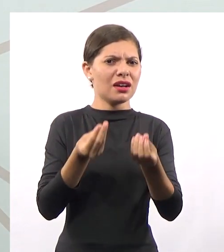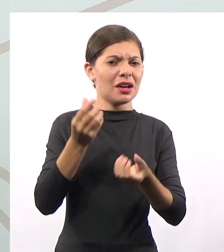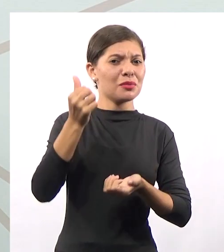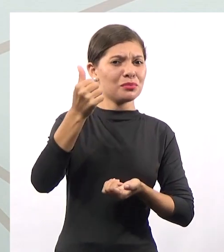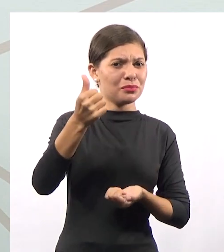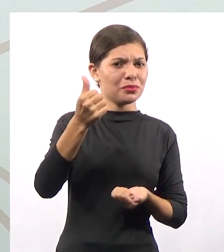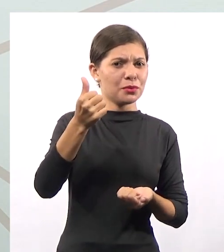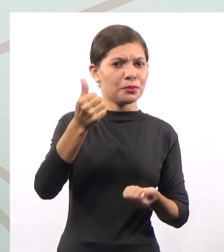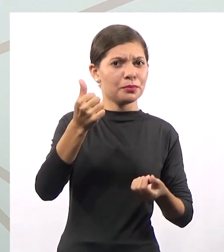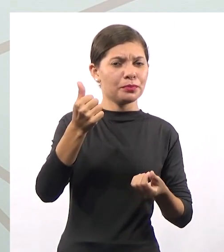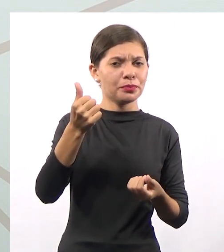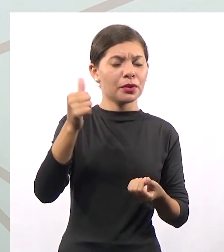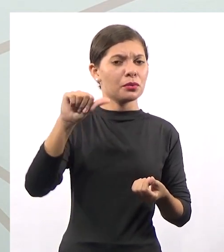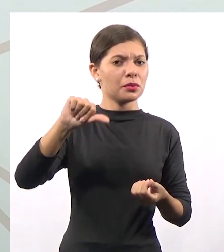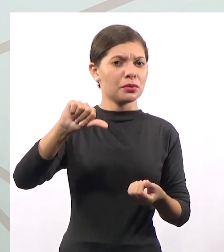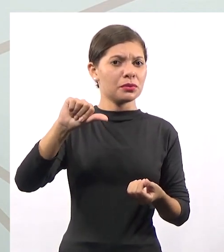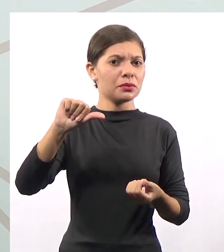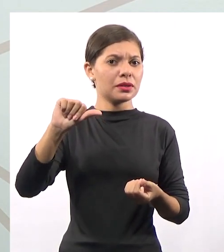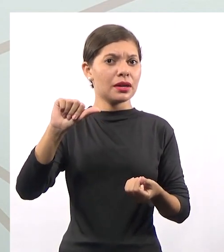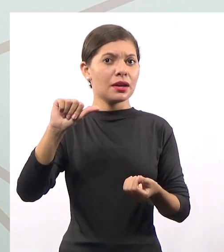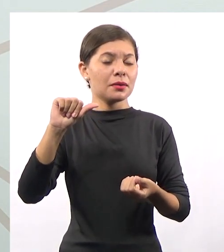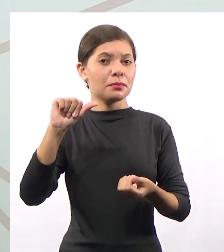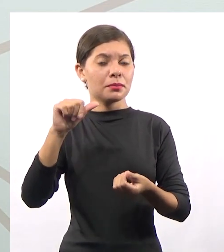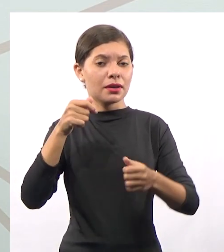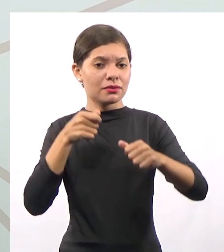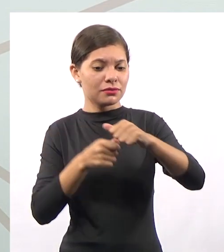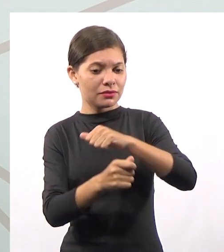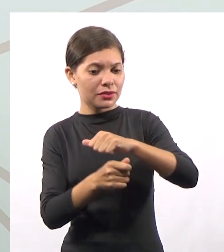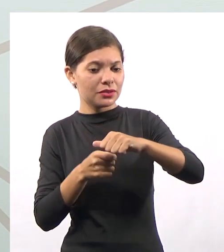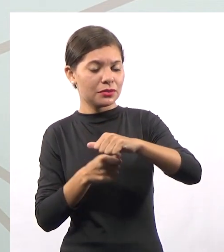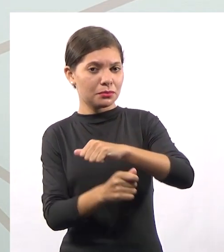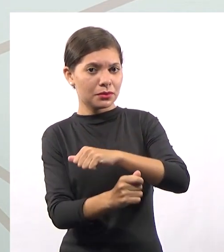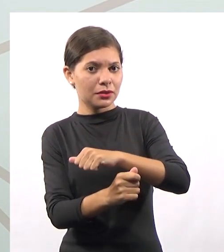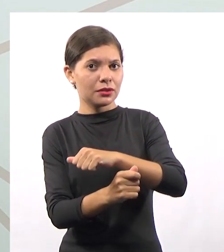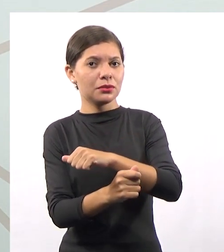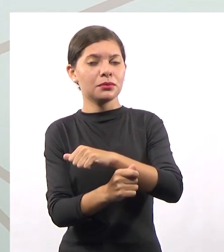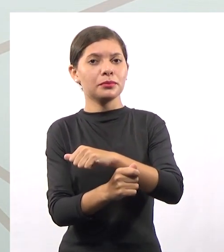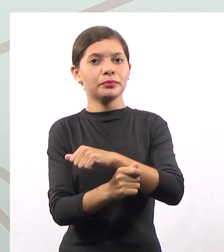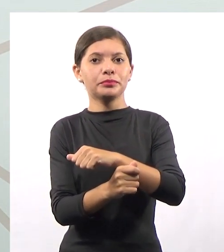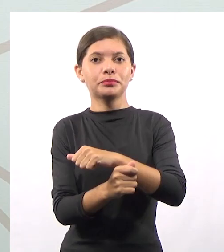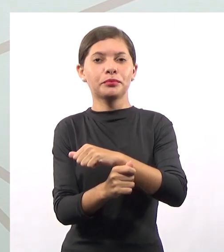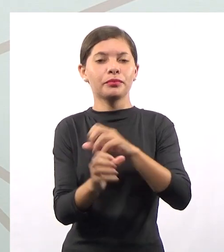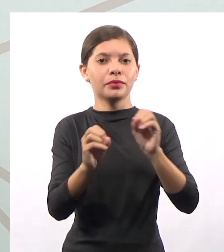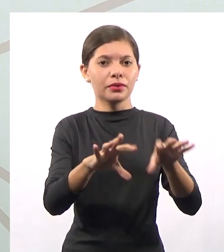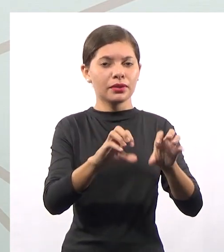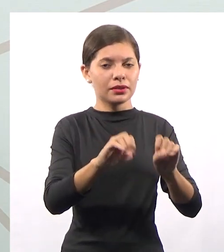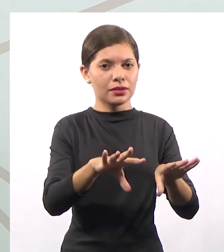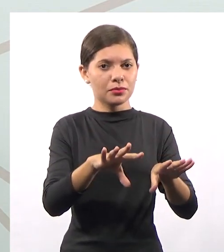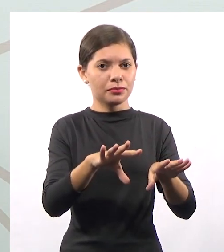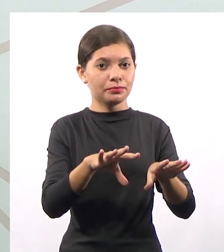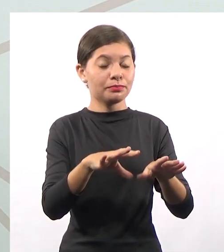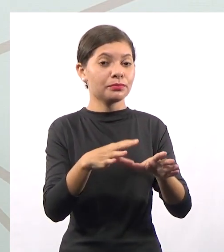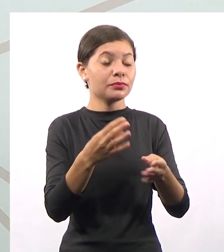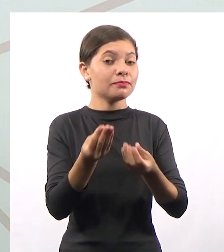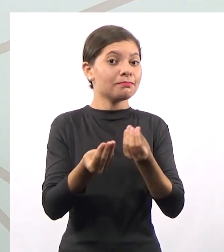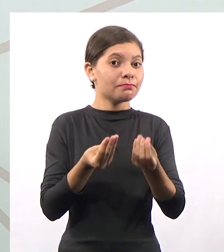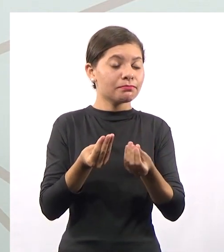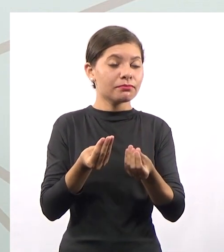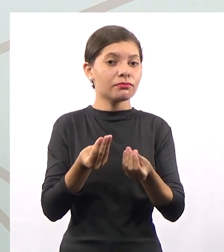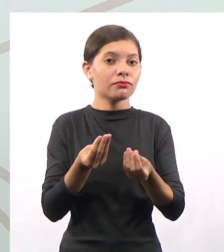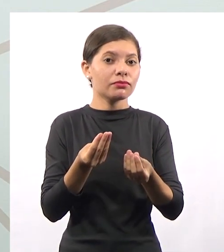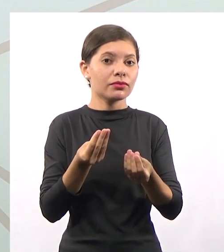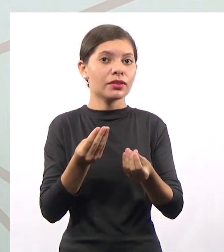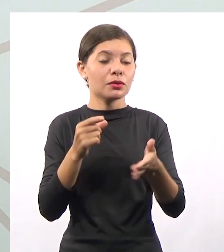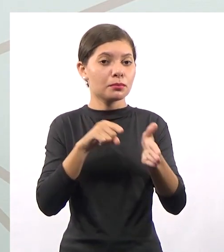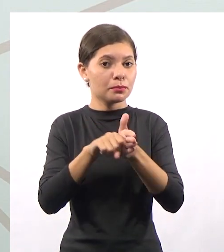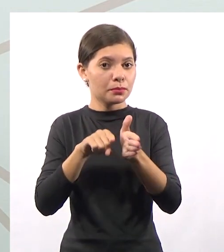para... são suficientes para os investimentos necessários em educação? Um outro elemento que cabe